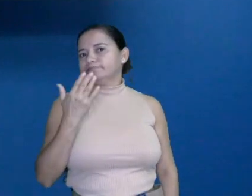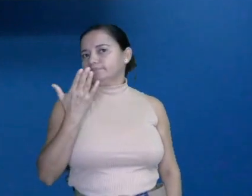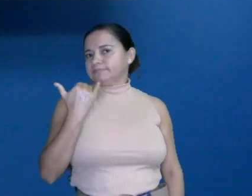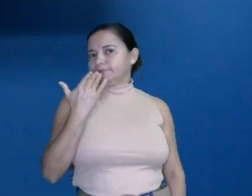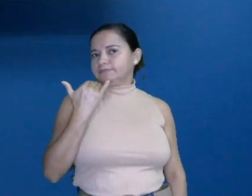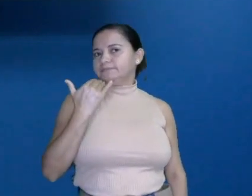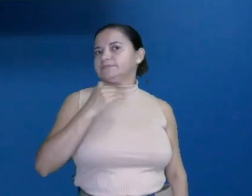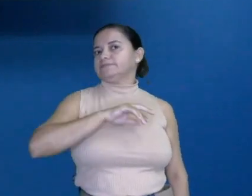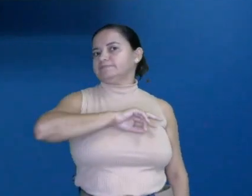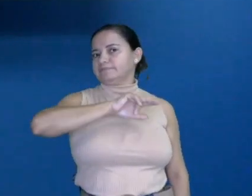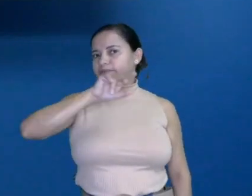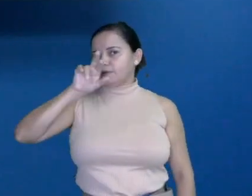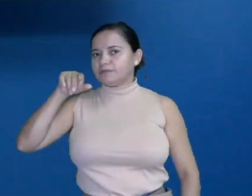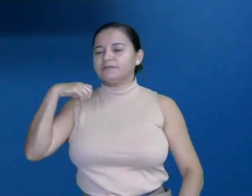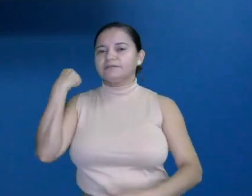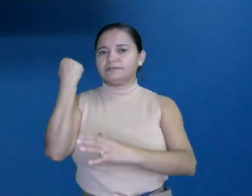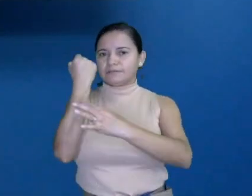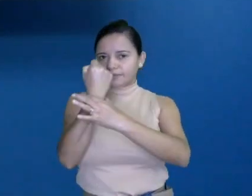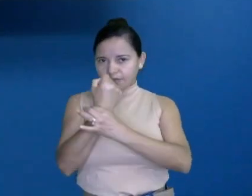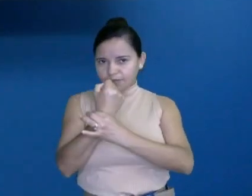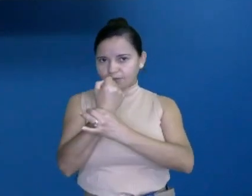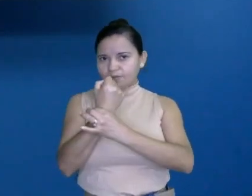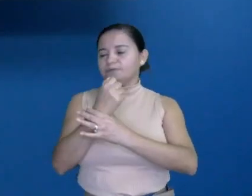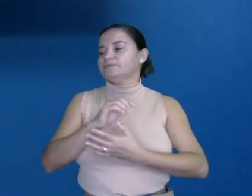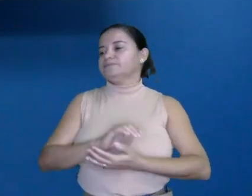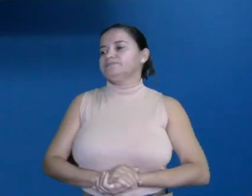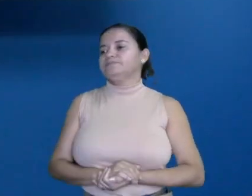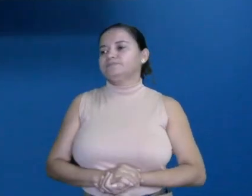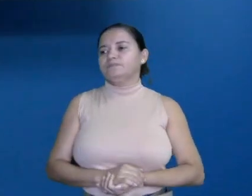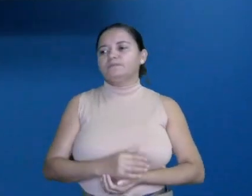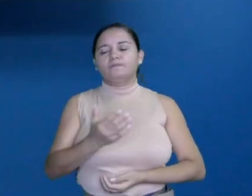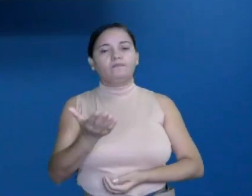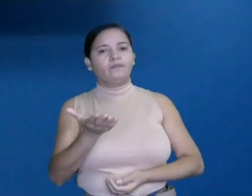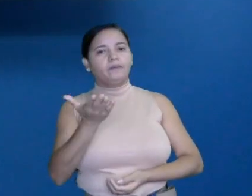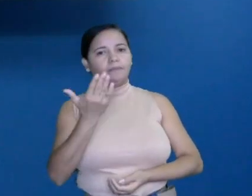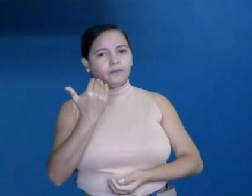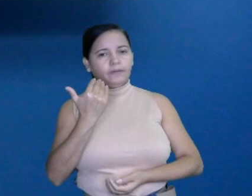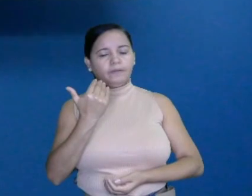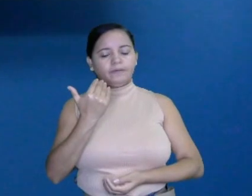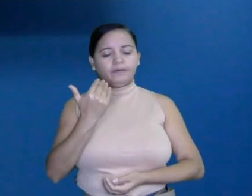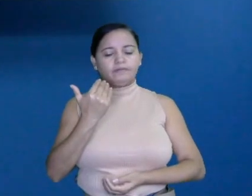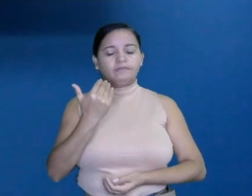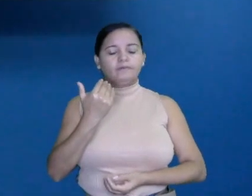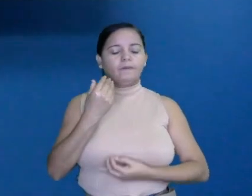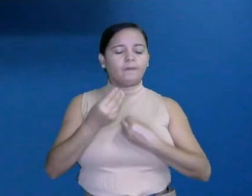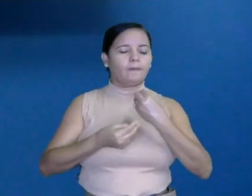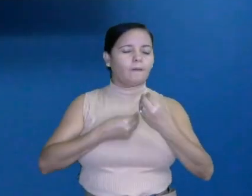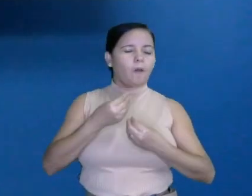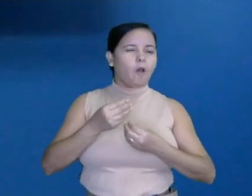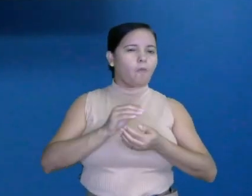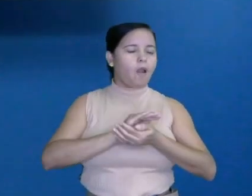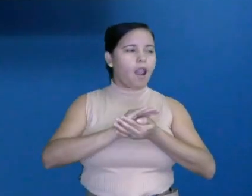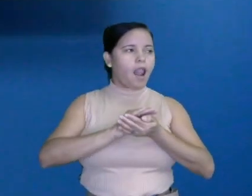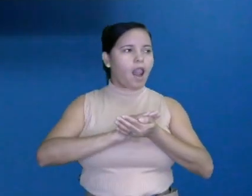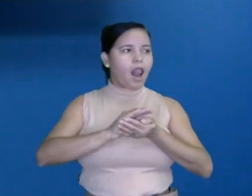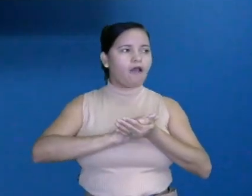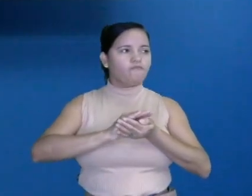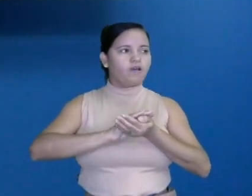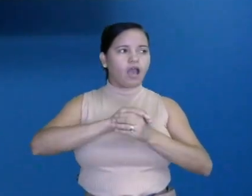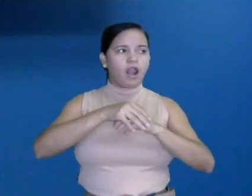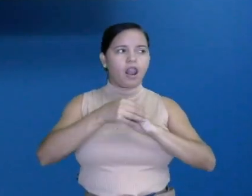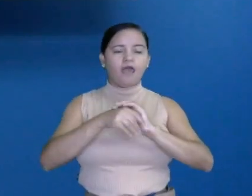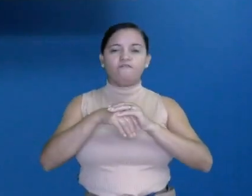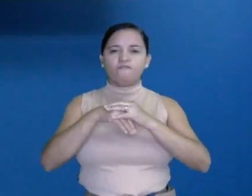alimento seguro. E vamos começar pela higienização dos alimentos, tá? O que é que